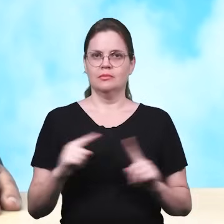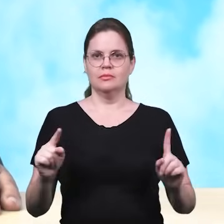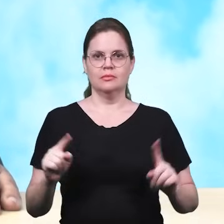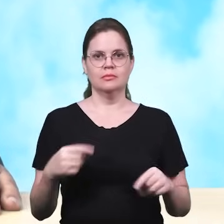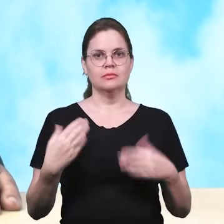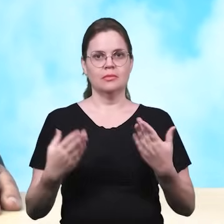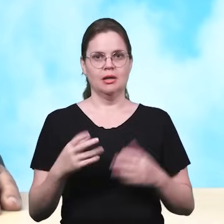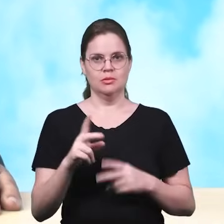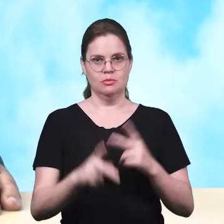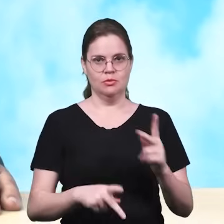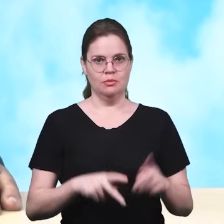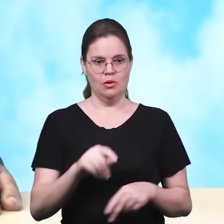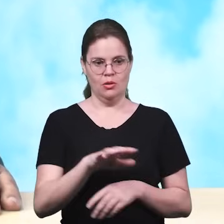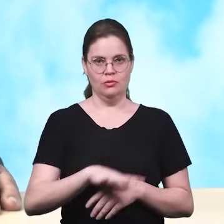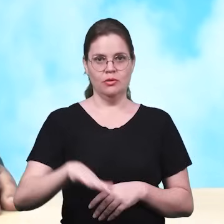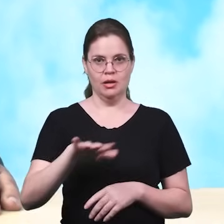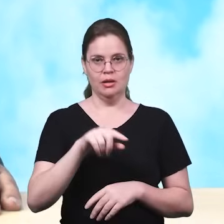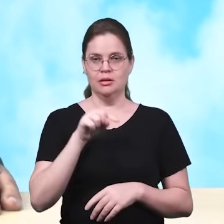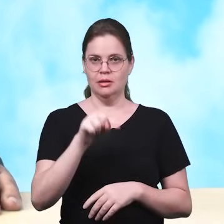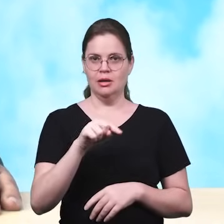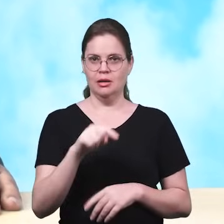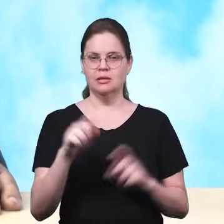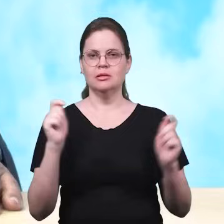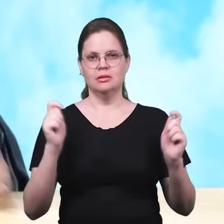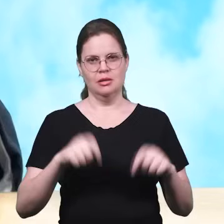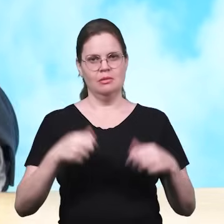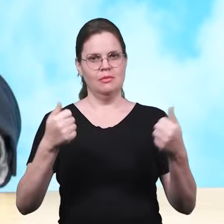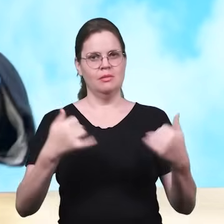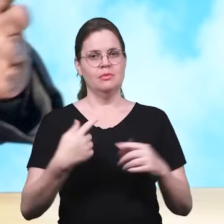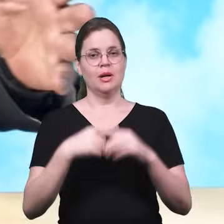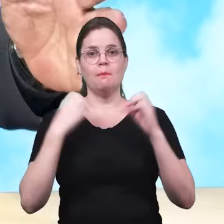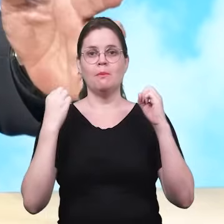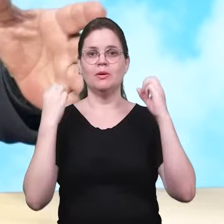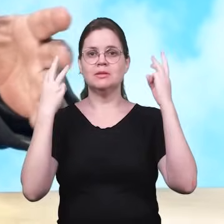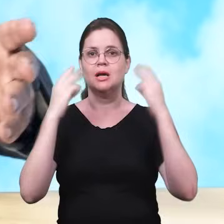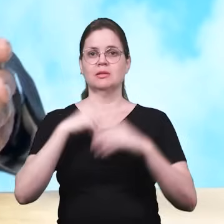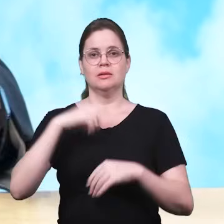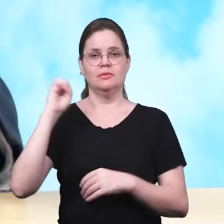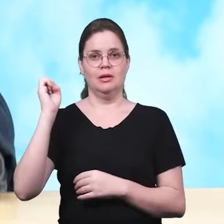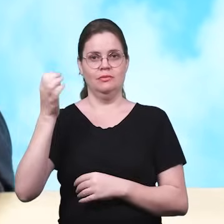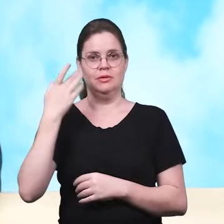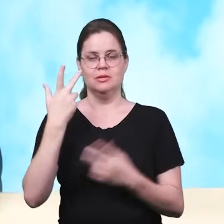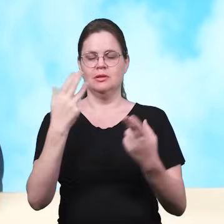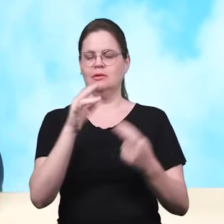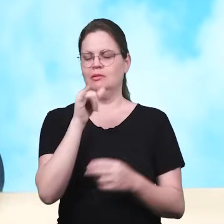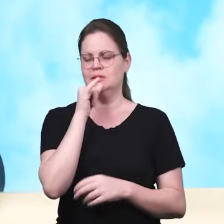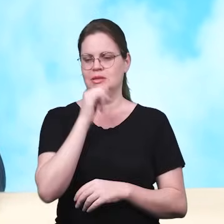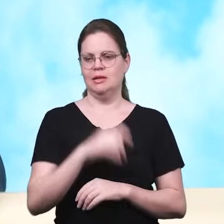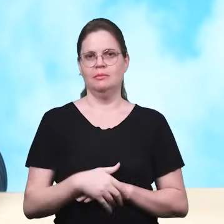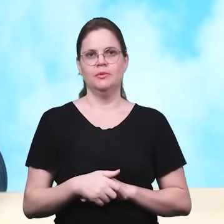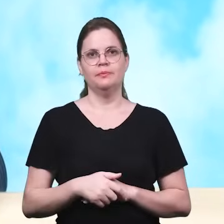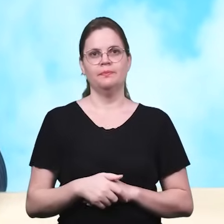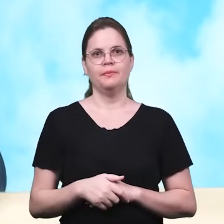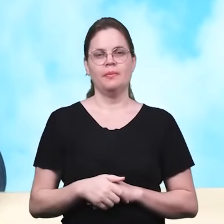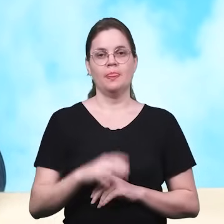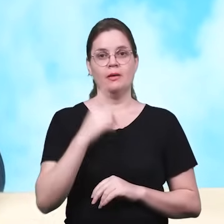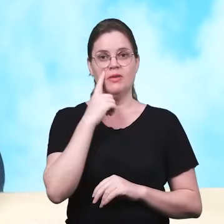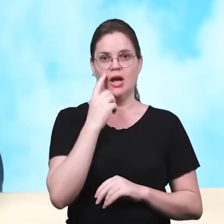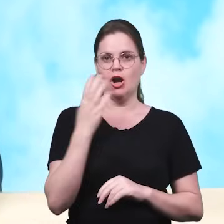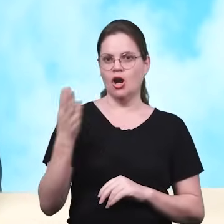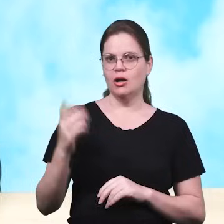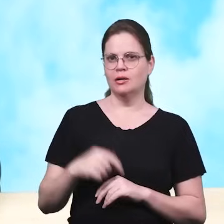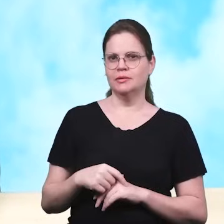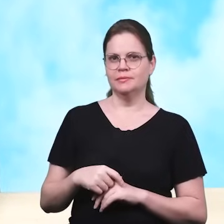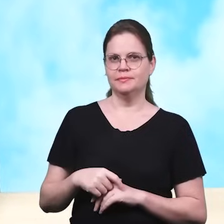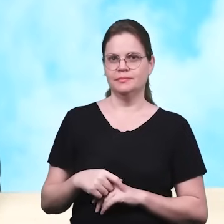revelação. Porque quando você já tive até a oportunidade de alguém falar para mim assim, fulano de tal falou